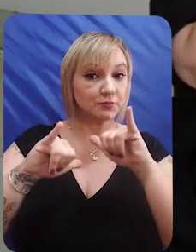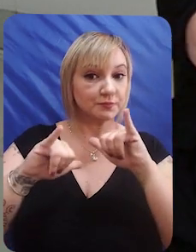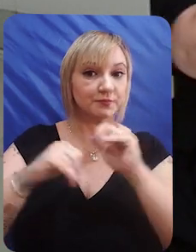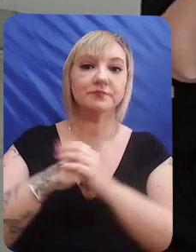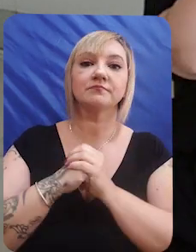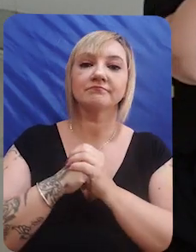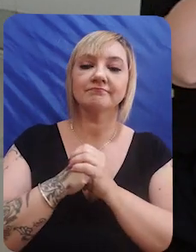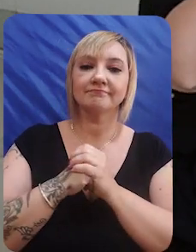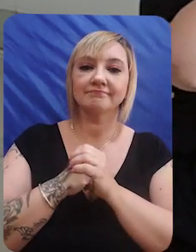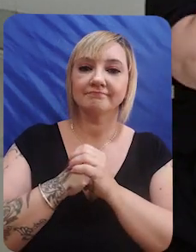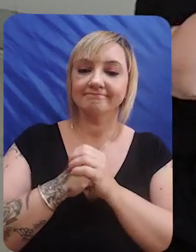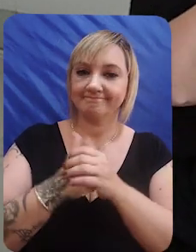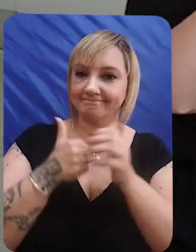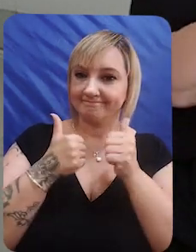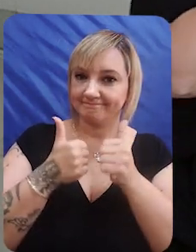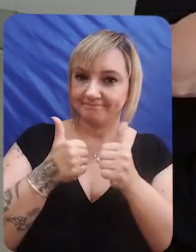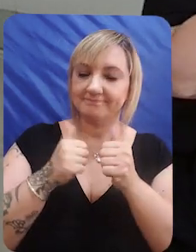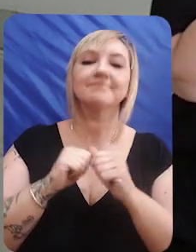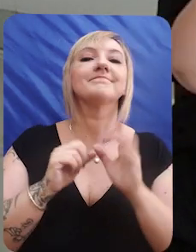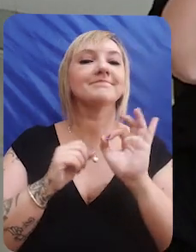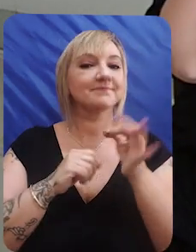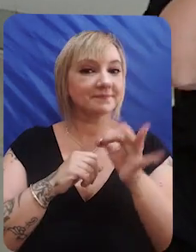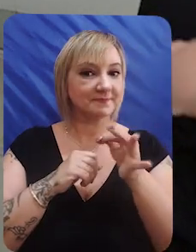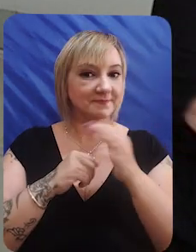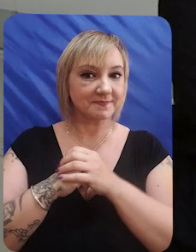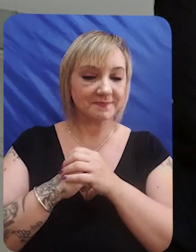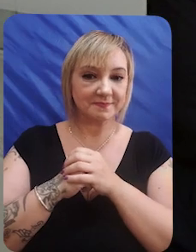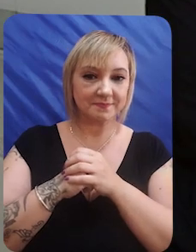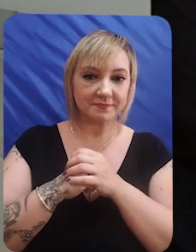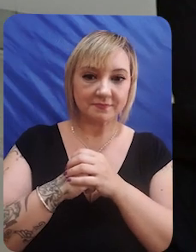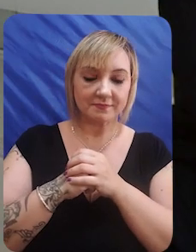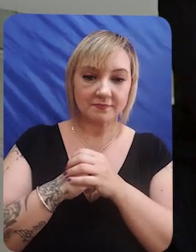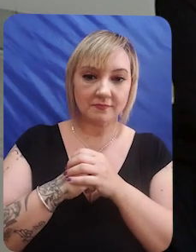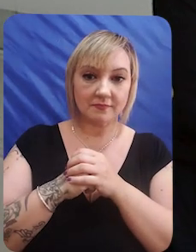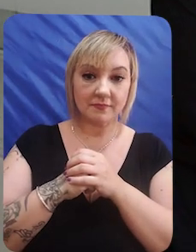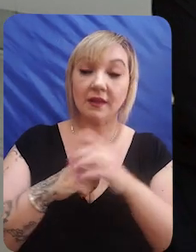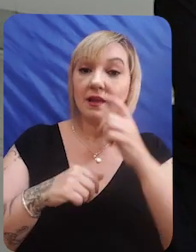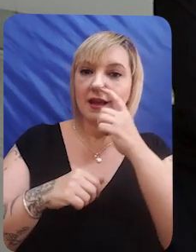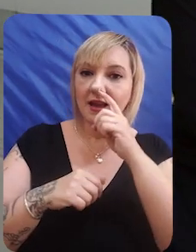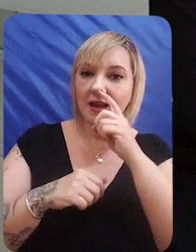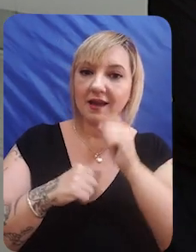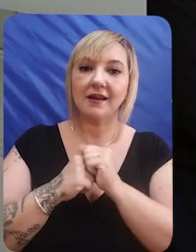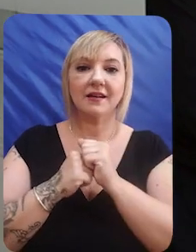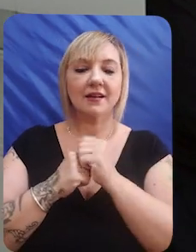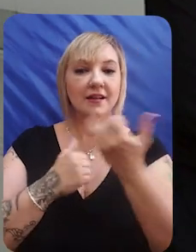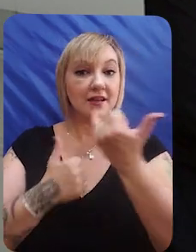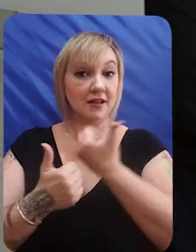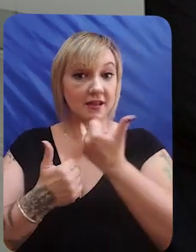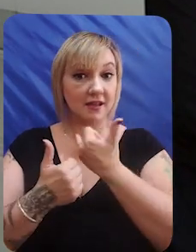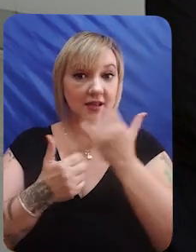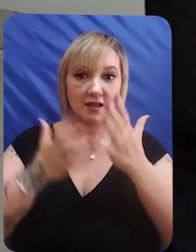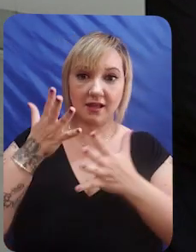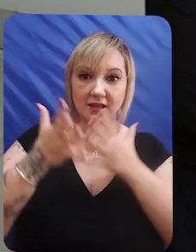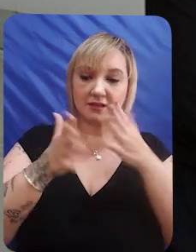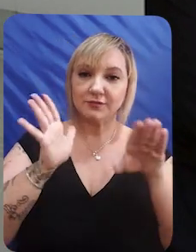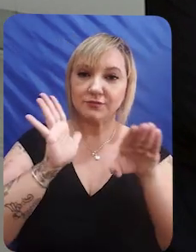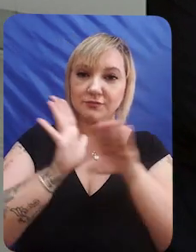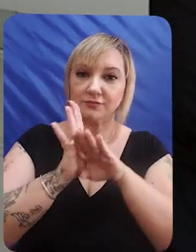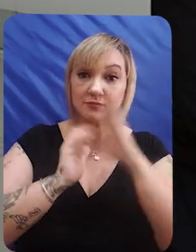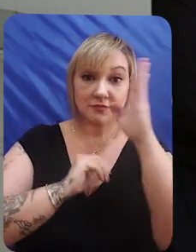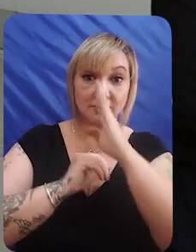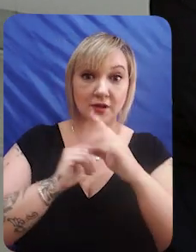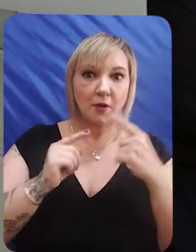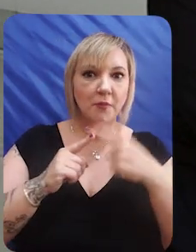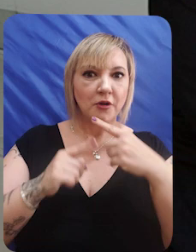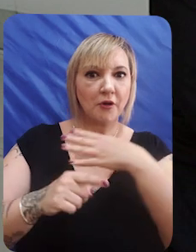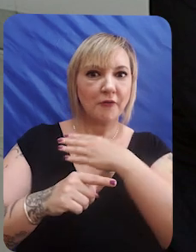vai... Olha, não é? Isso mesmo, isso aí. Karina, você me contou que as Libras chegou no Brasil porque